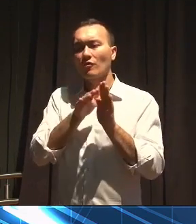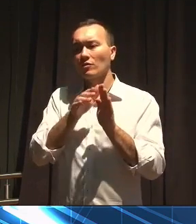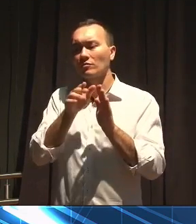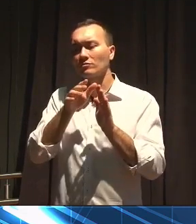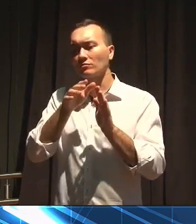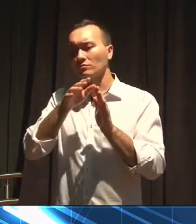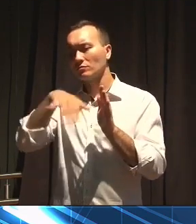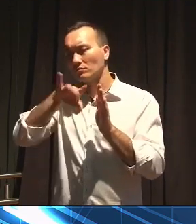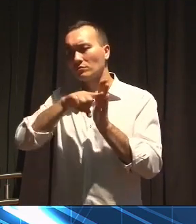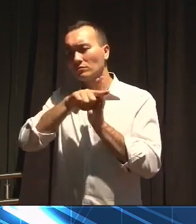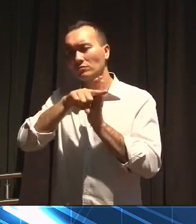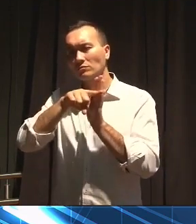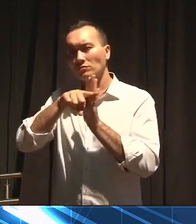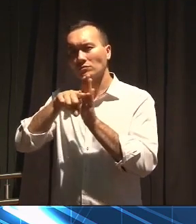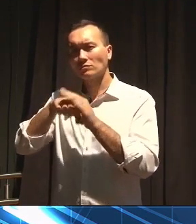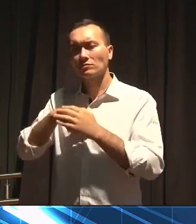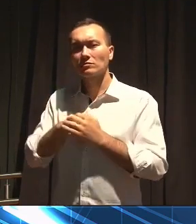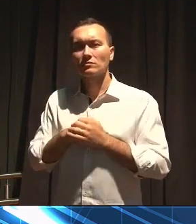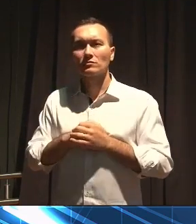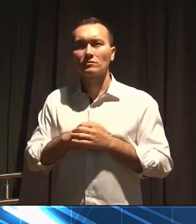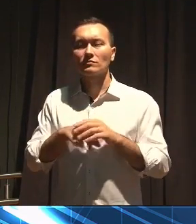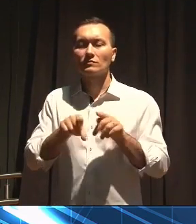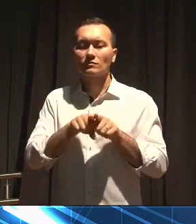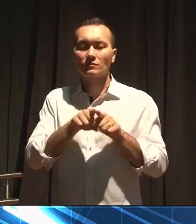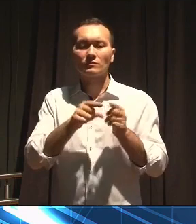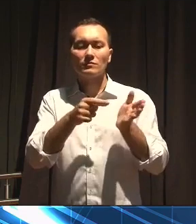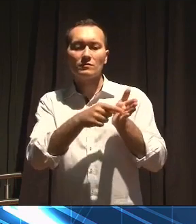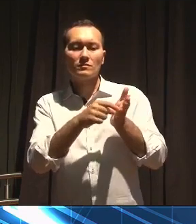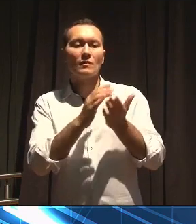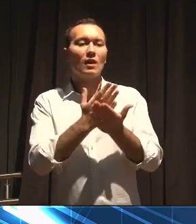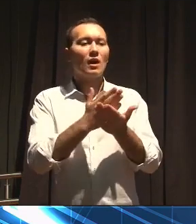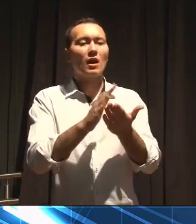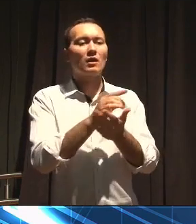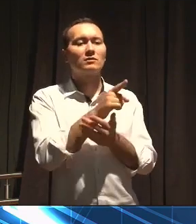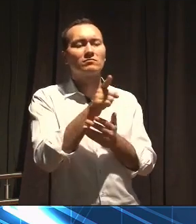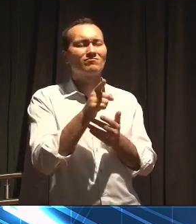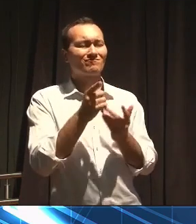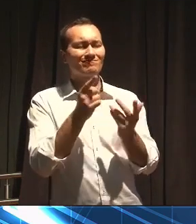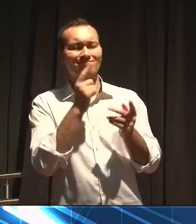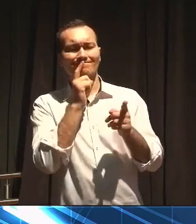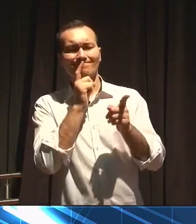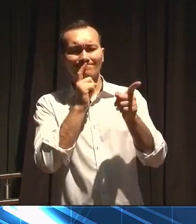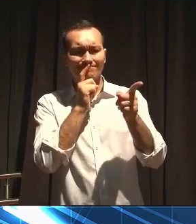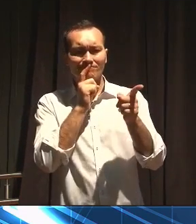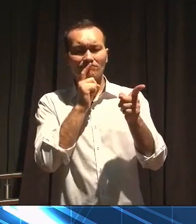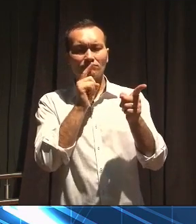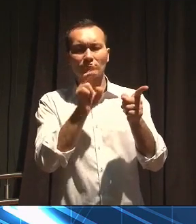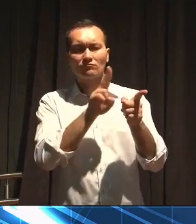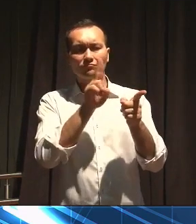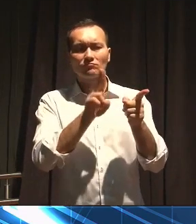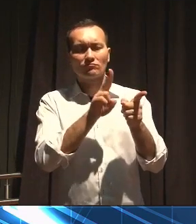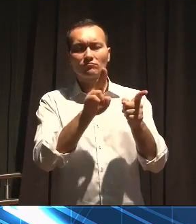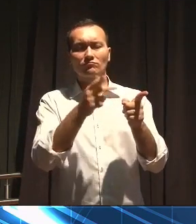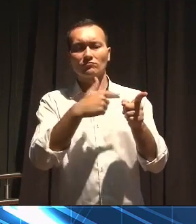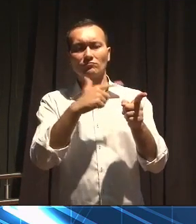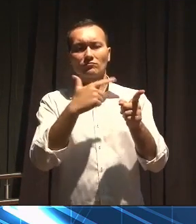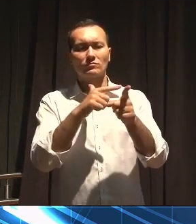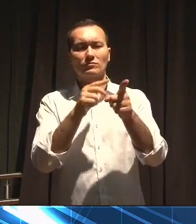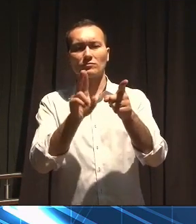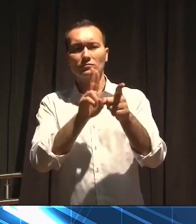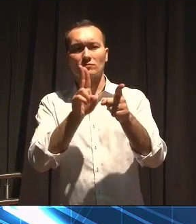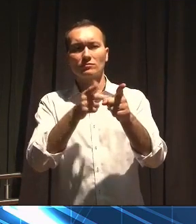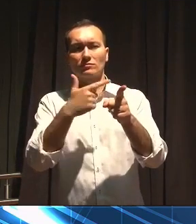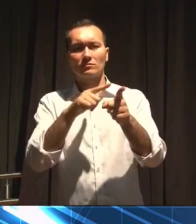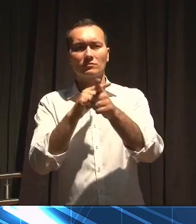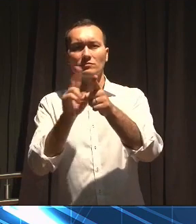algumas outras ferramentas da AWS que nós poderíamos começar a reduzir, que nós tínhamos certeza que não ia impactar a operação. Começamos a olhar mais